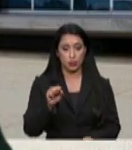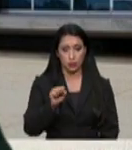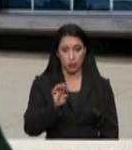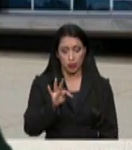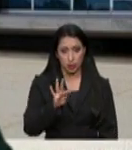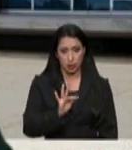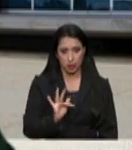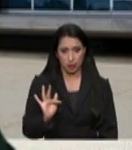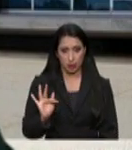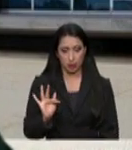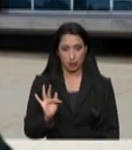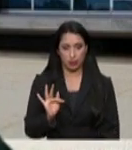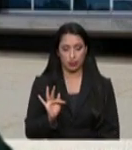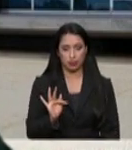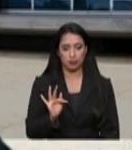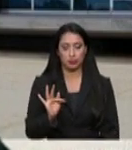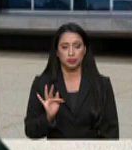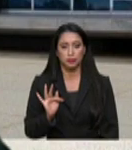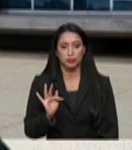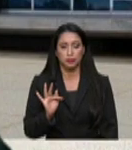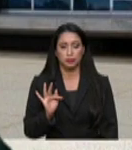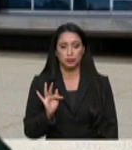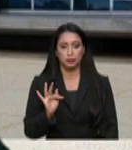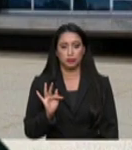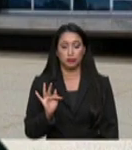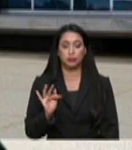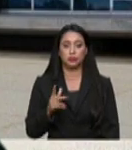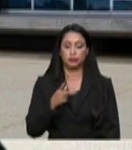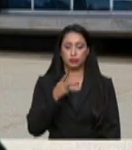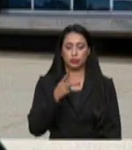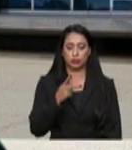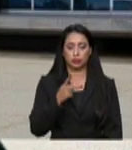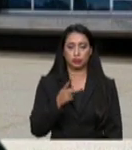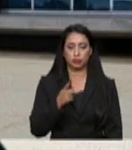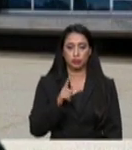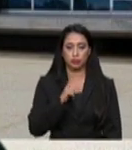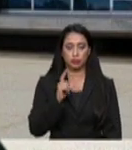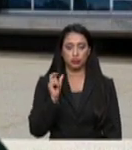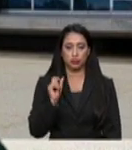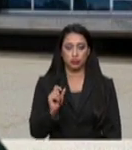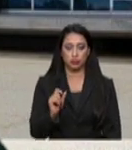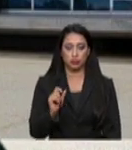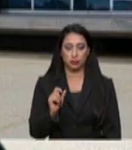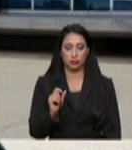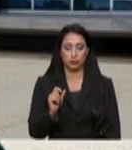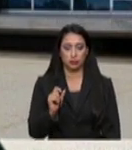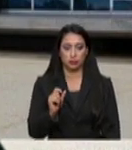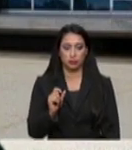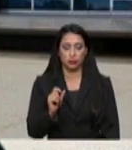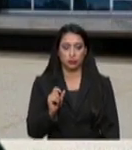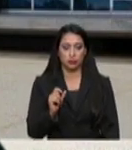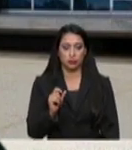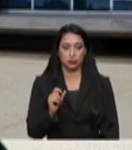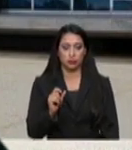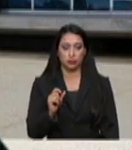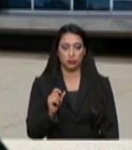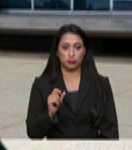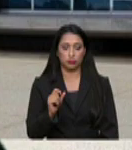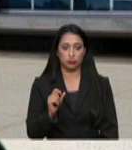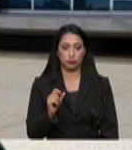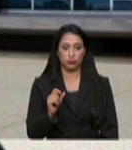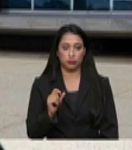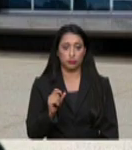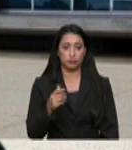Federal bom e digo independentemente do caso